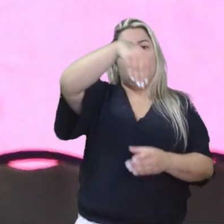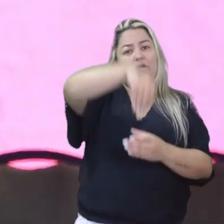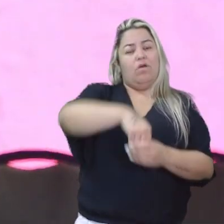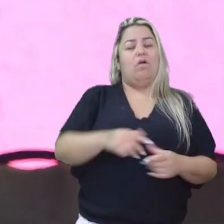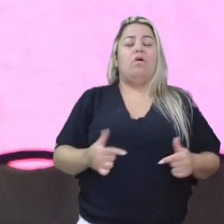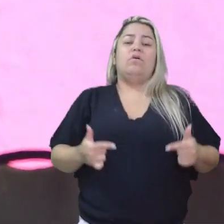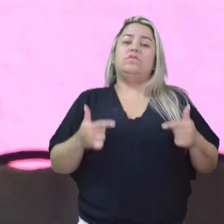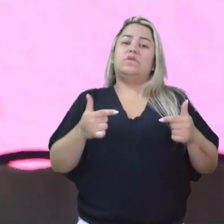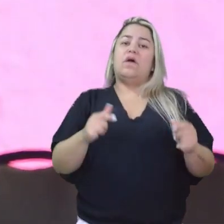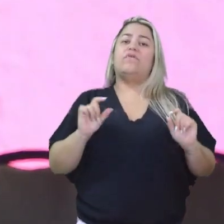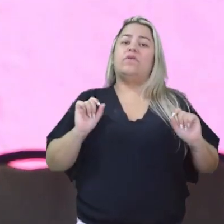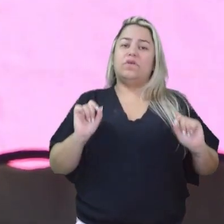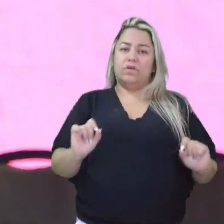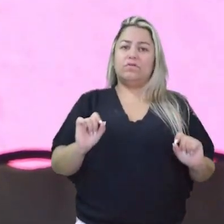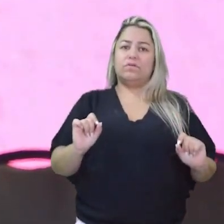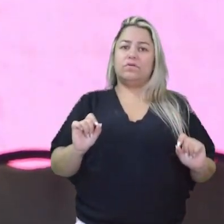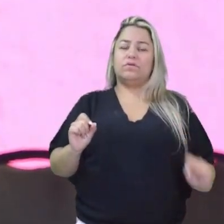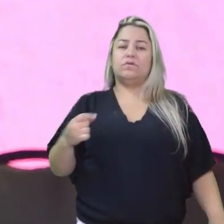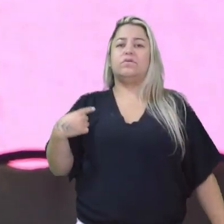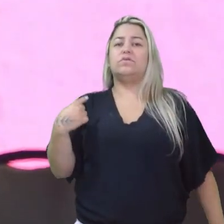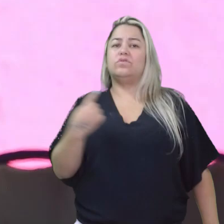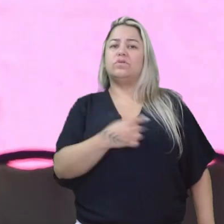o desafio de nos